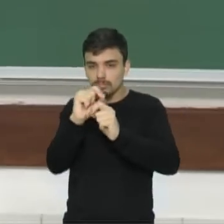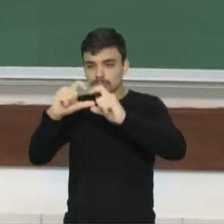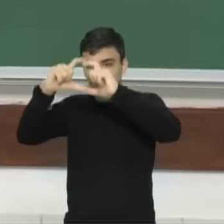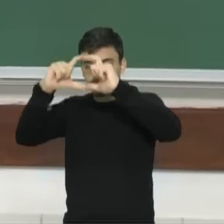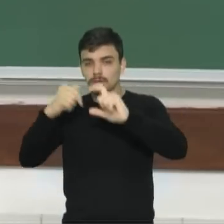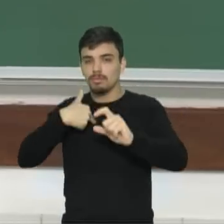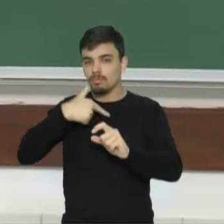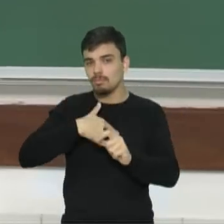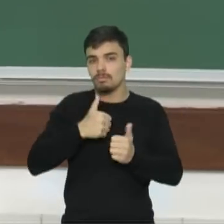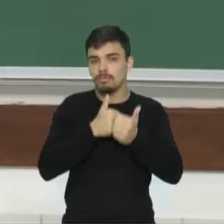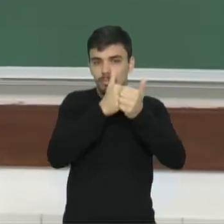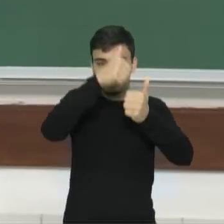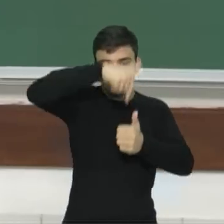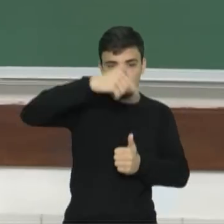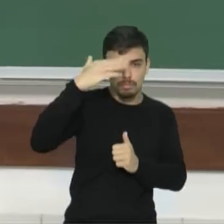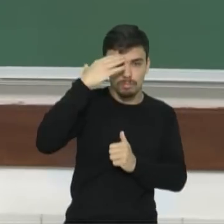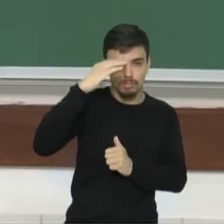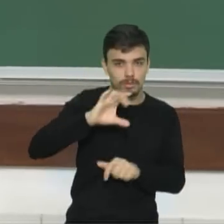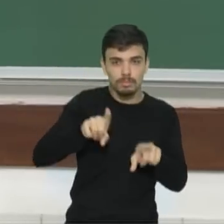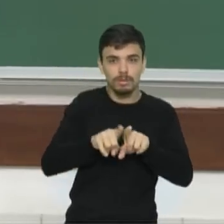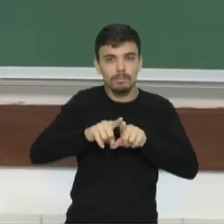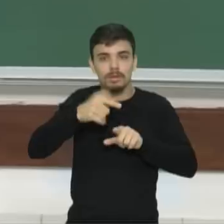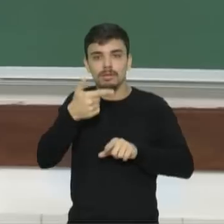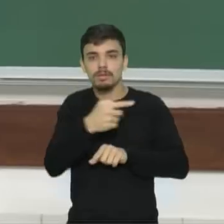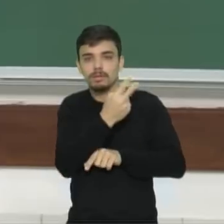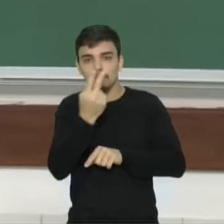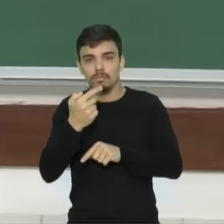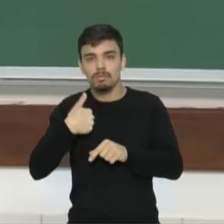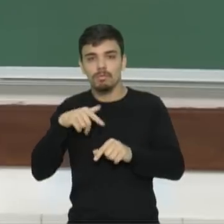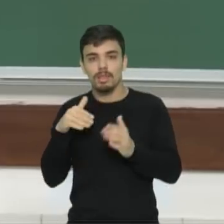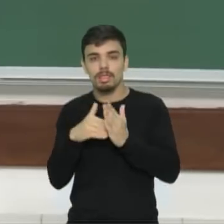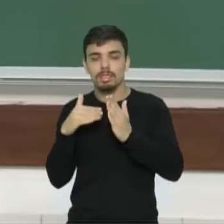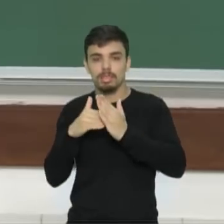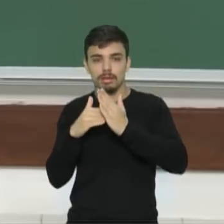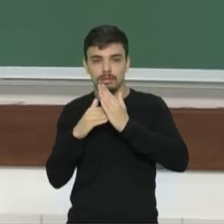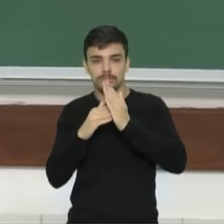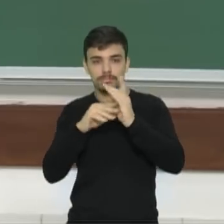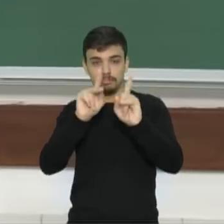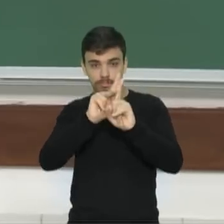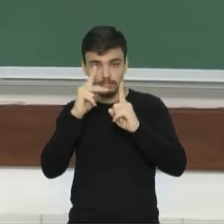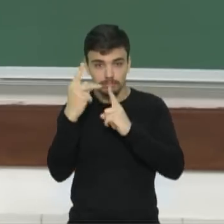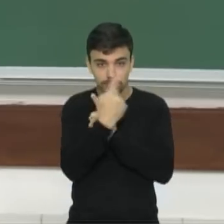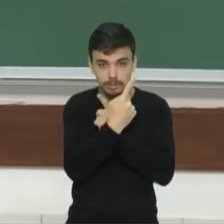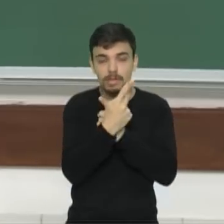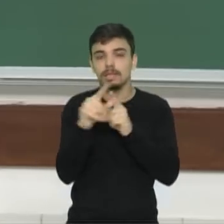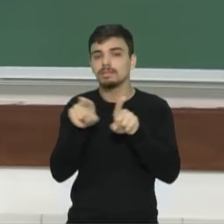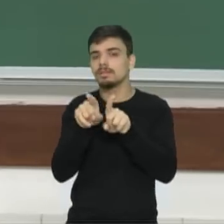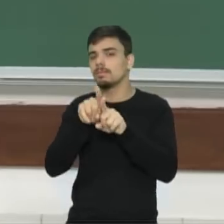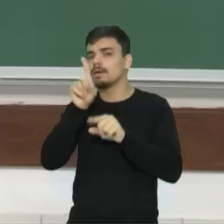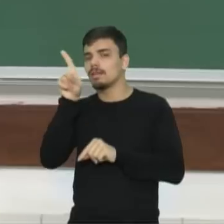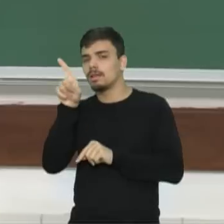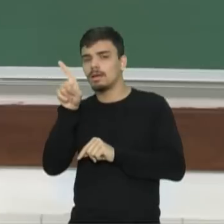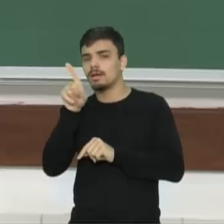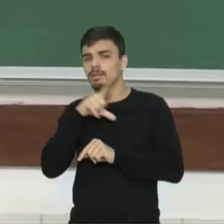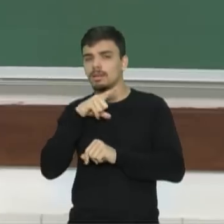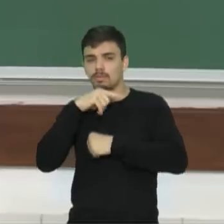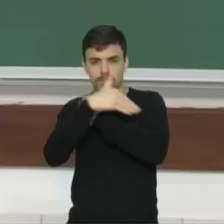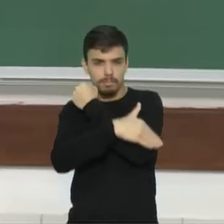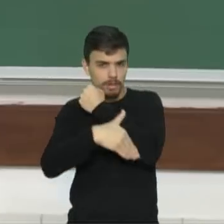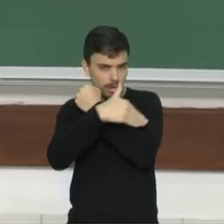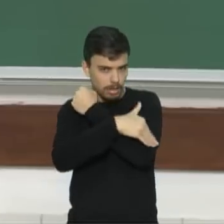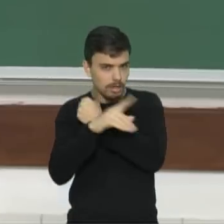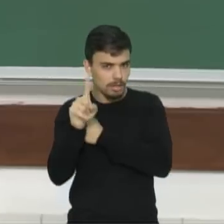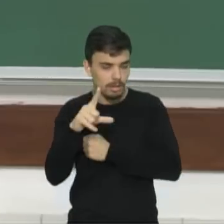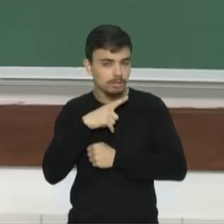acompanhei de Curitiba, a segunda eu fui até Pinhais, no Parque da Ciência Newton Freire Maia, que o parque, antes da